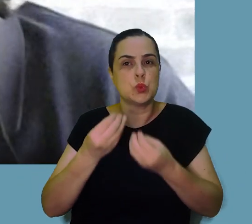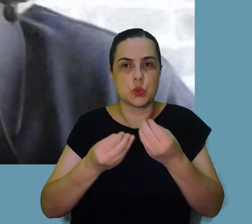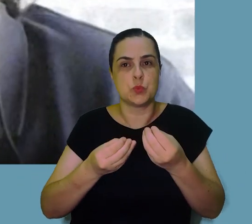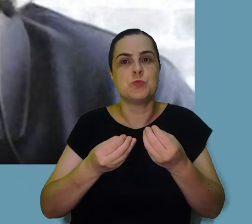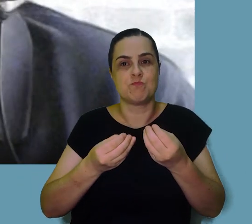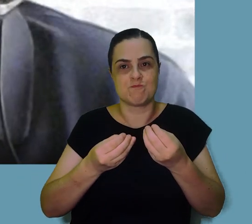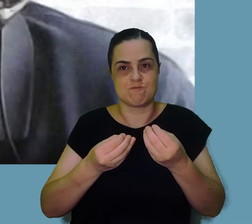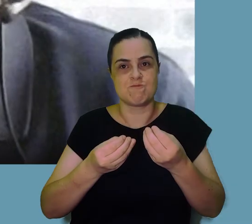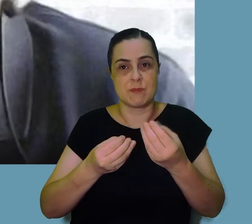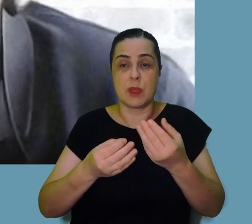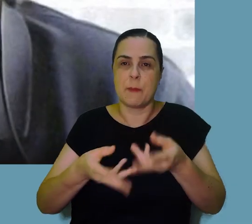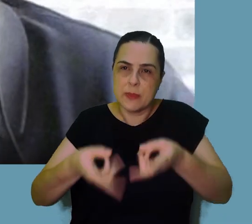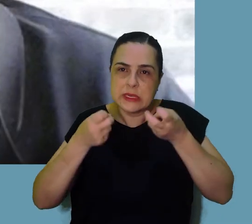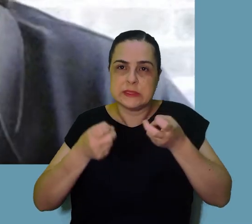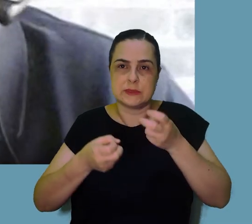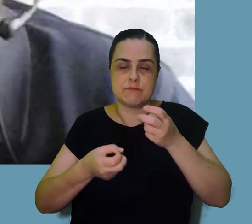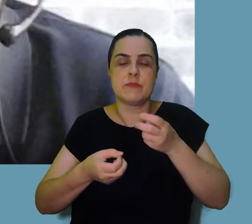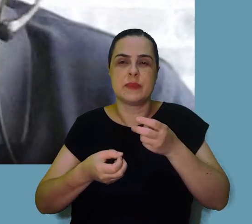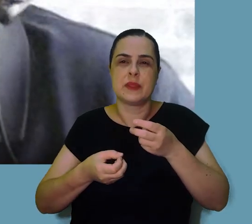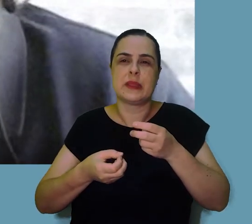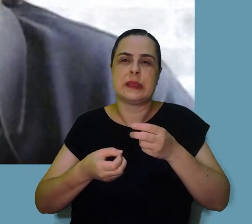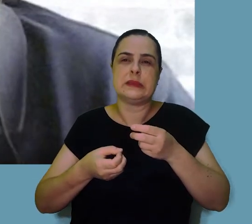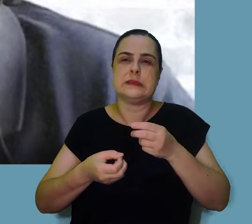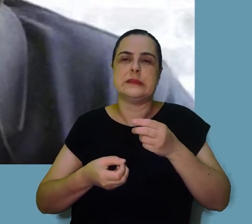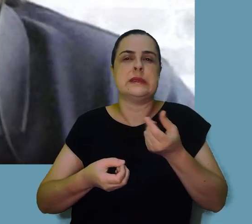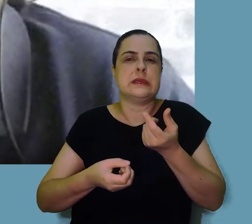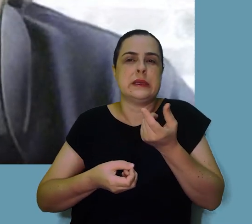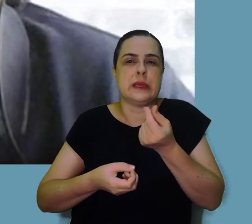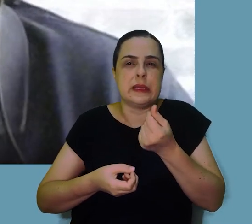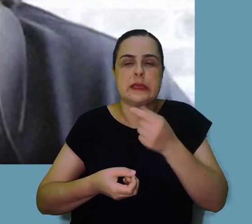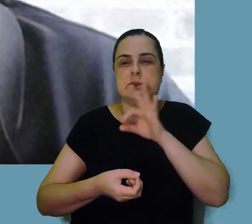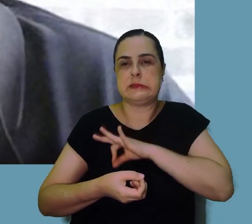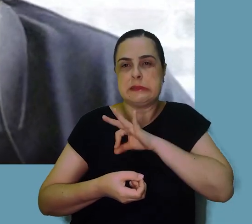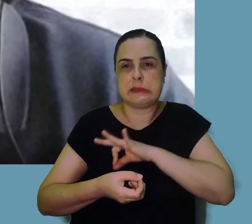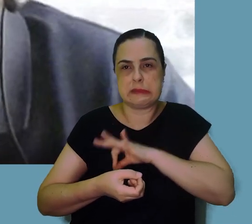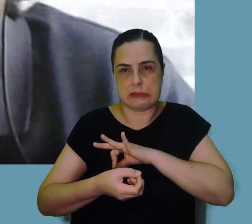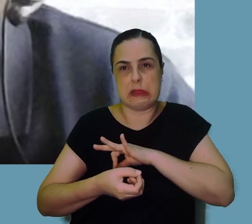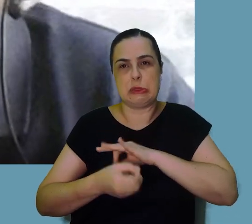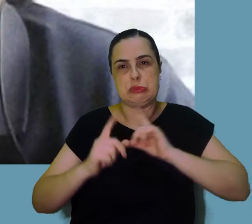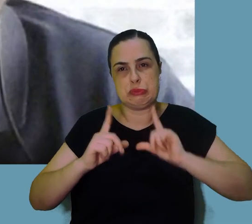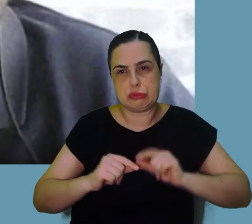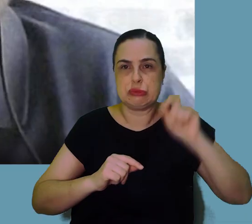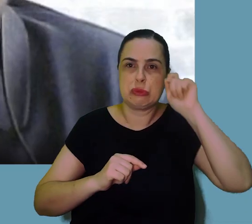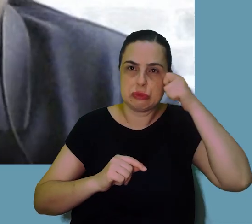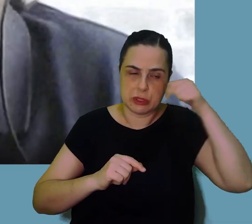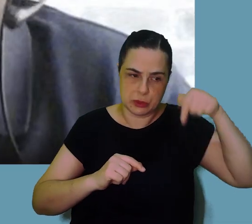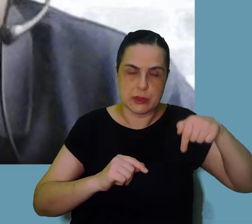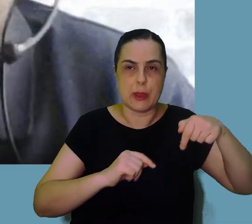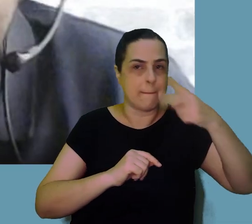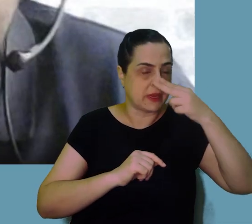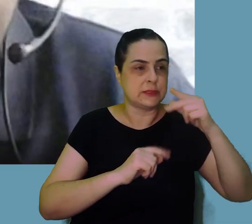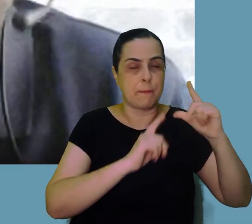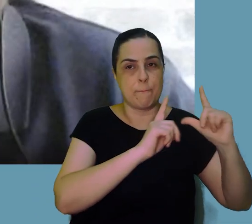a aspectos como falta de acesso à renda, né, que normalmente para as pessoas negras são mais baixos, a taxa